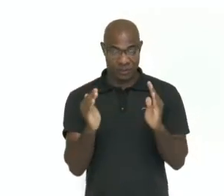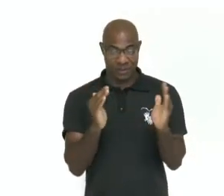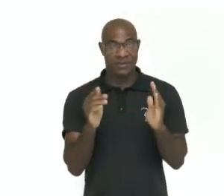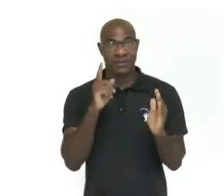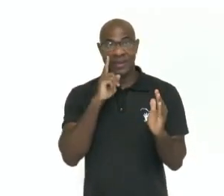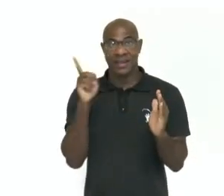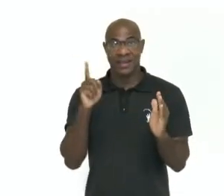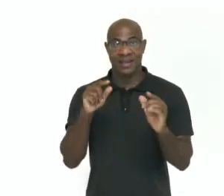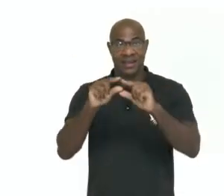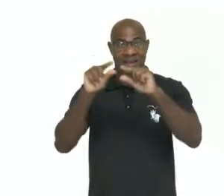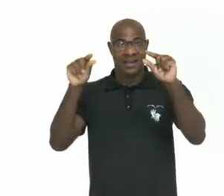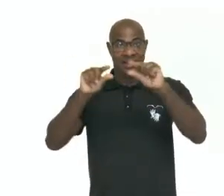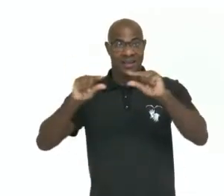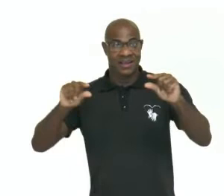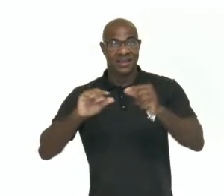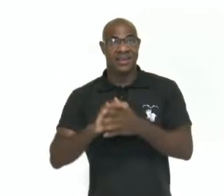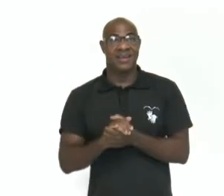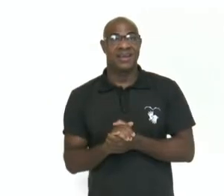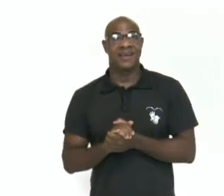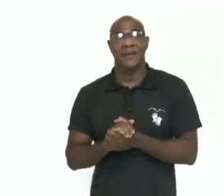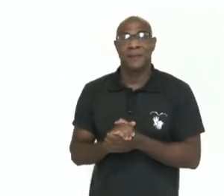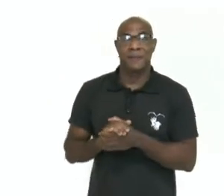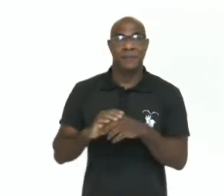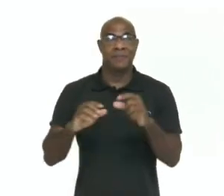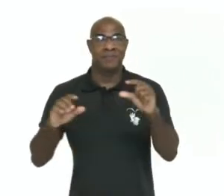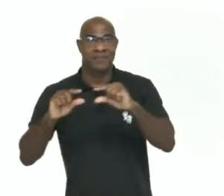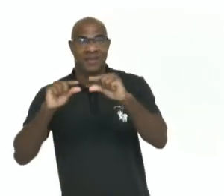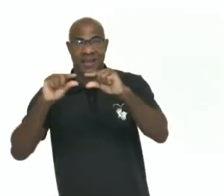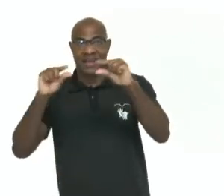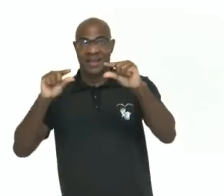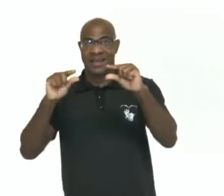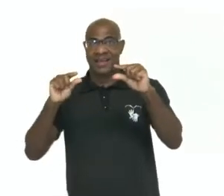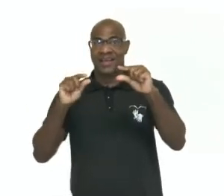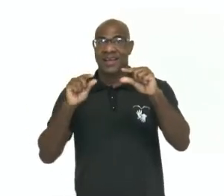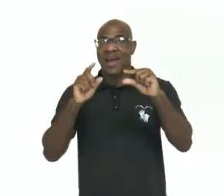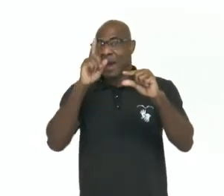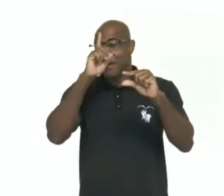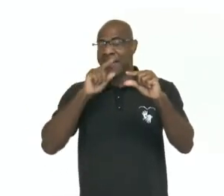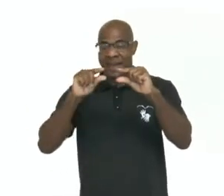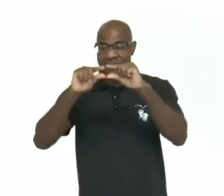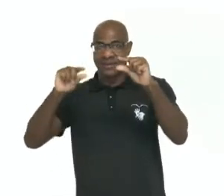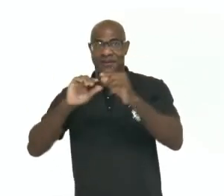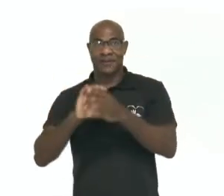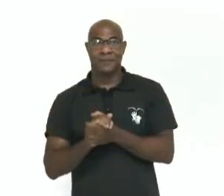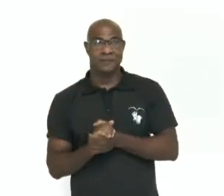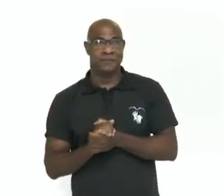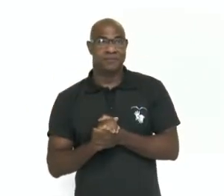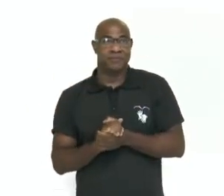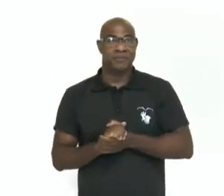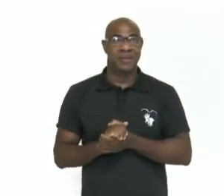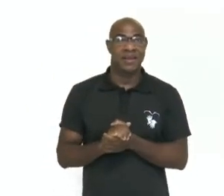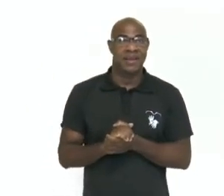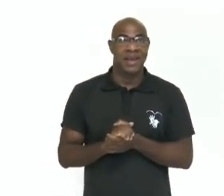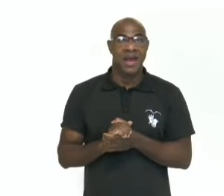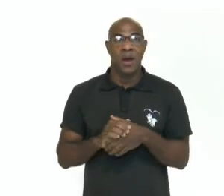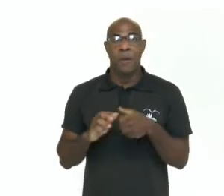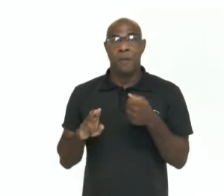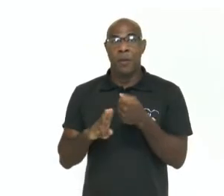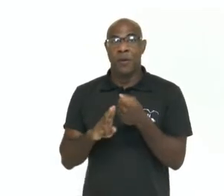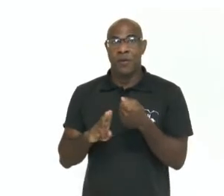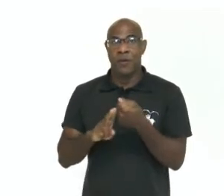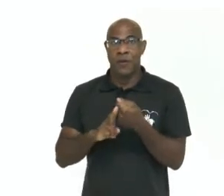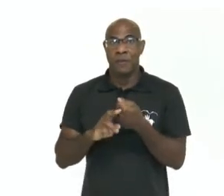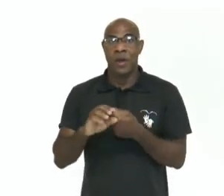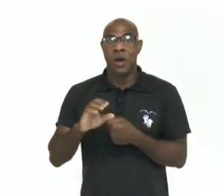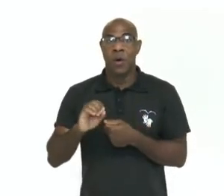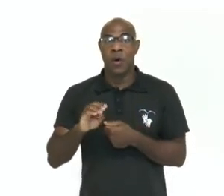O pronome, está subentendido, o pronome oblíquo, o pronome oblíquo o embotou nessa semana seguinte, então